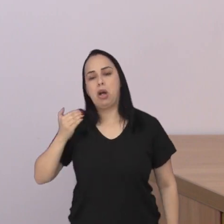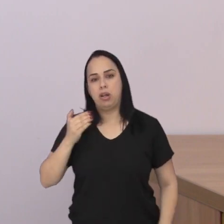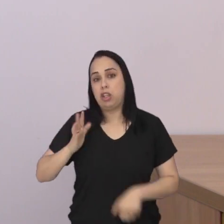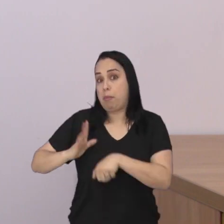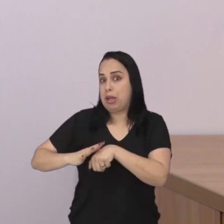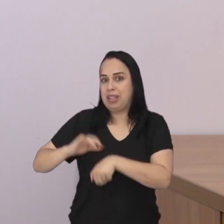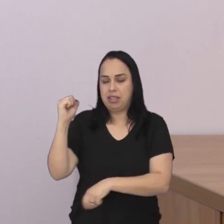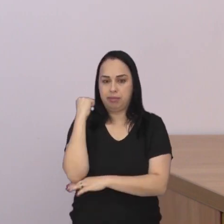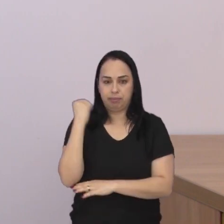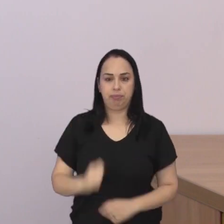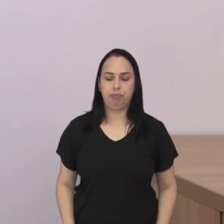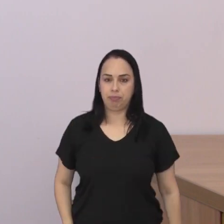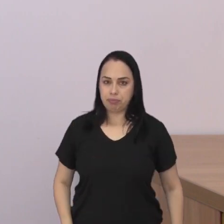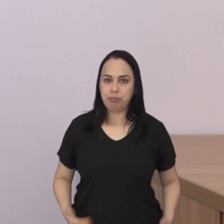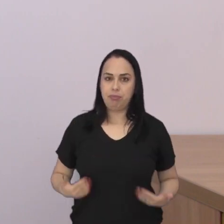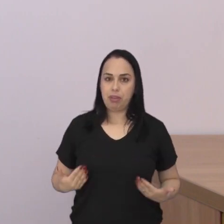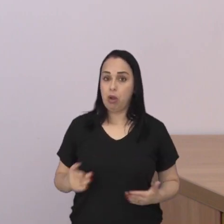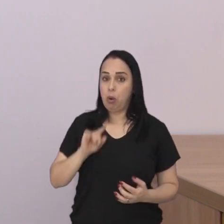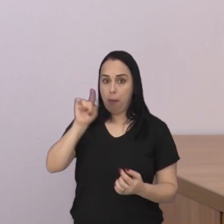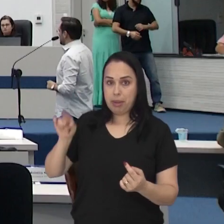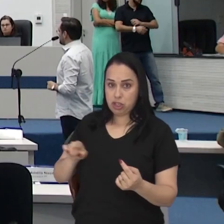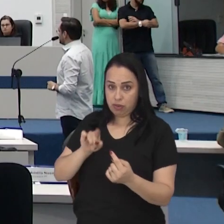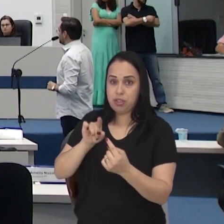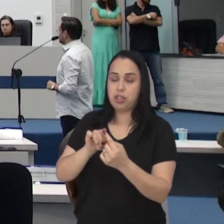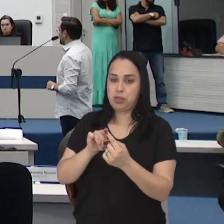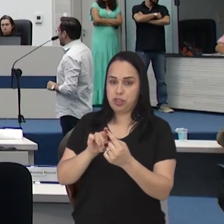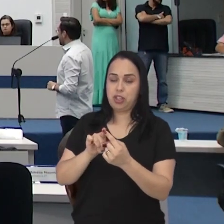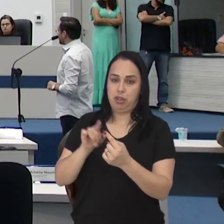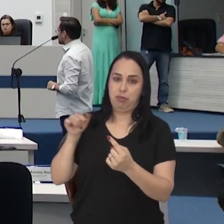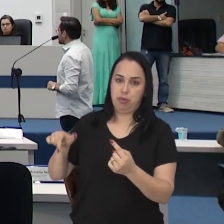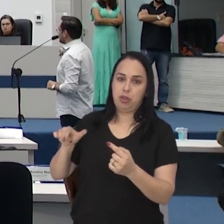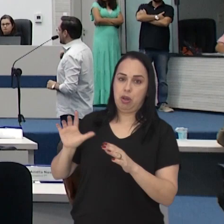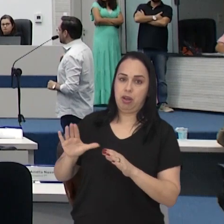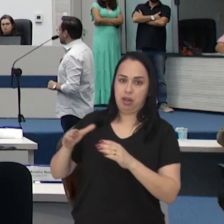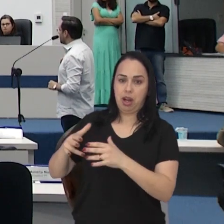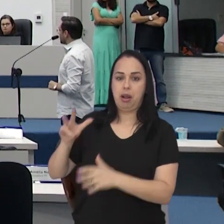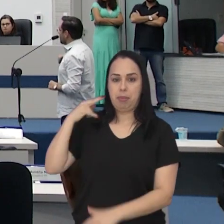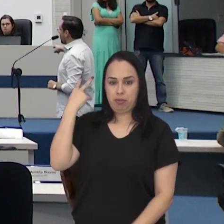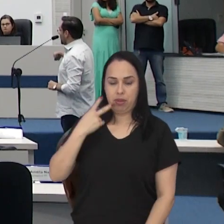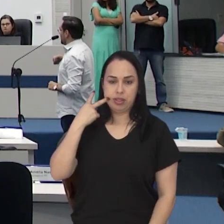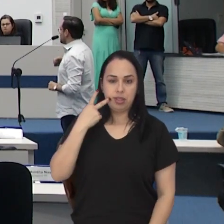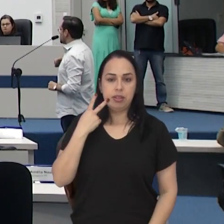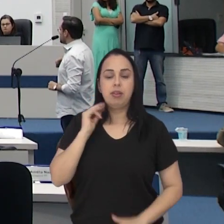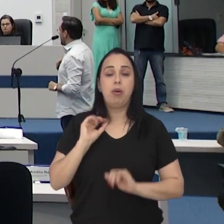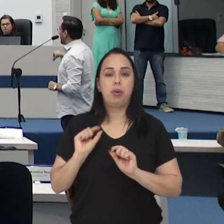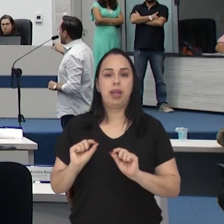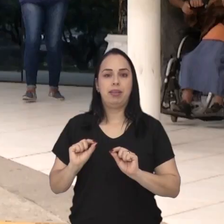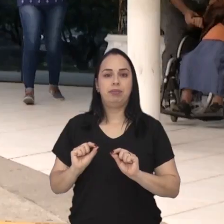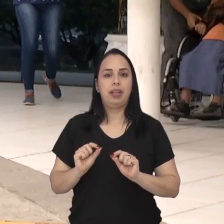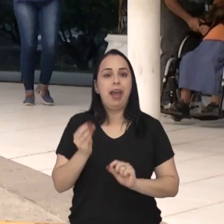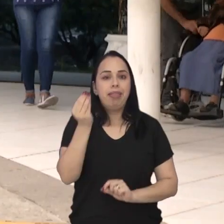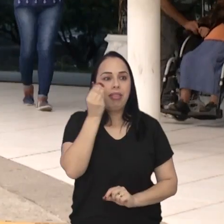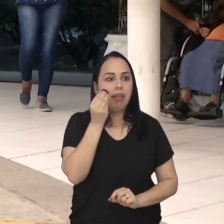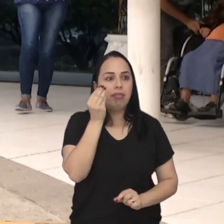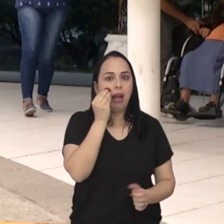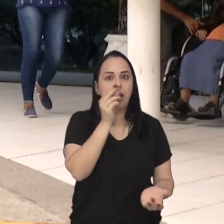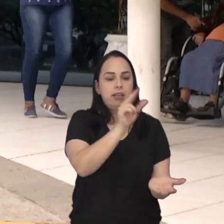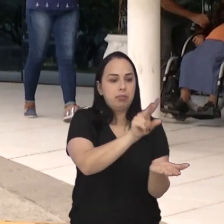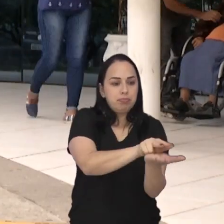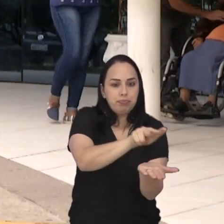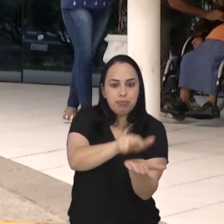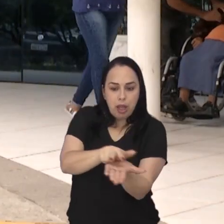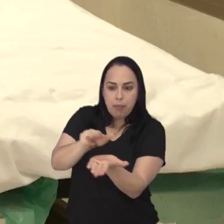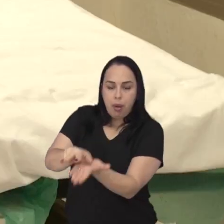sim, é uma doença muito grave e pode levar ao óbito. Um dos principais objetivos do Poder Legislativo é